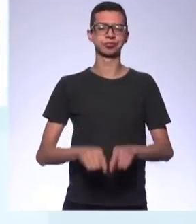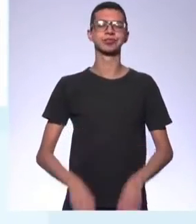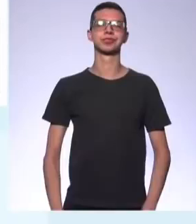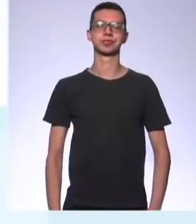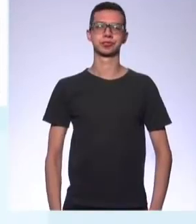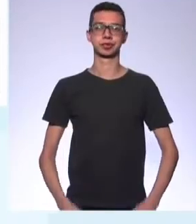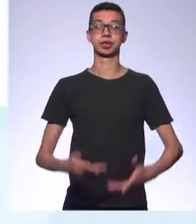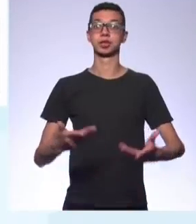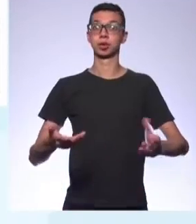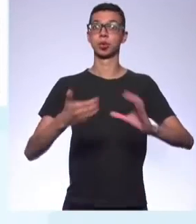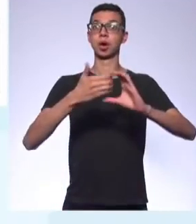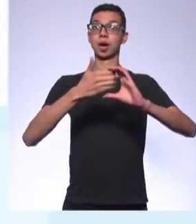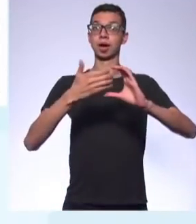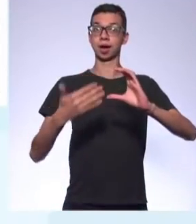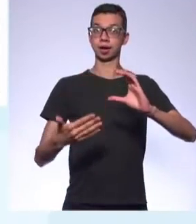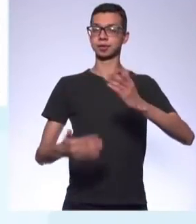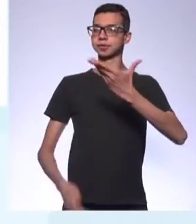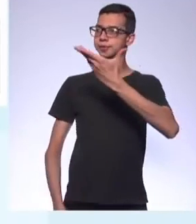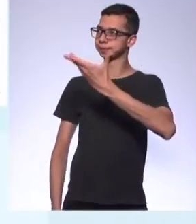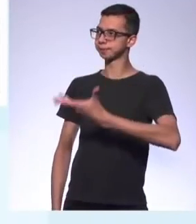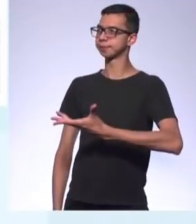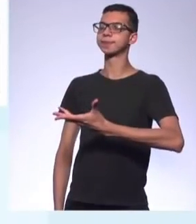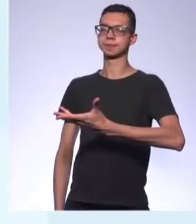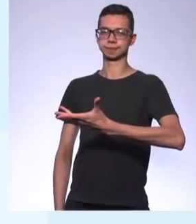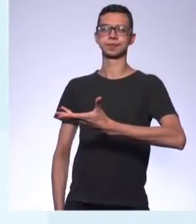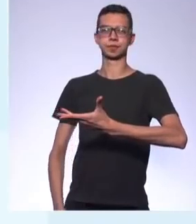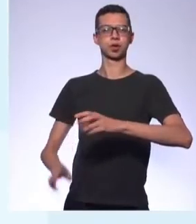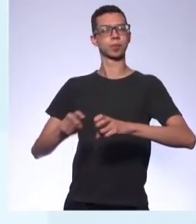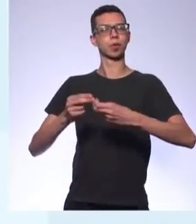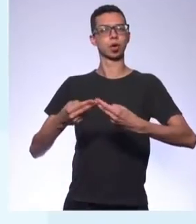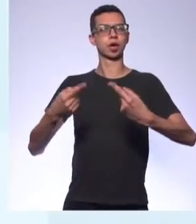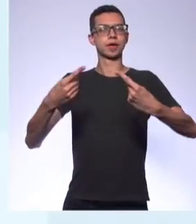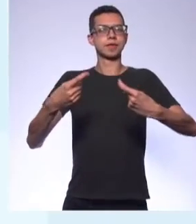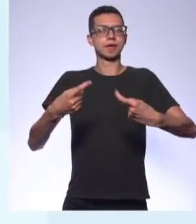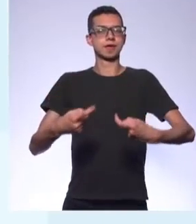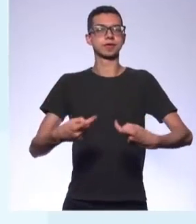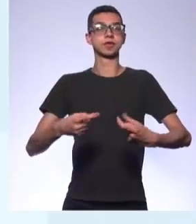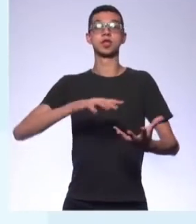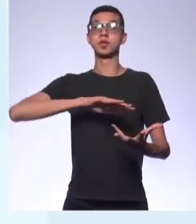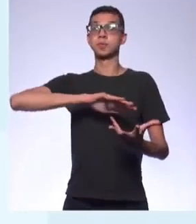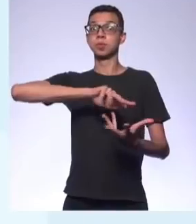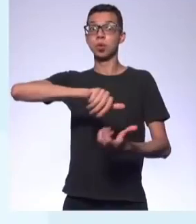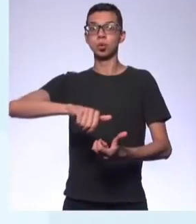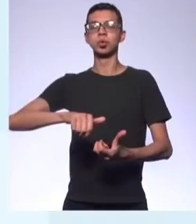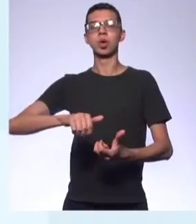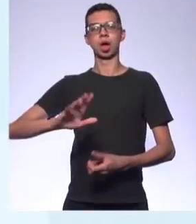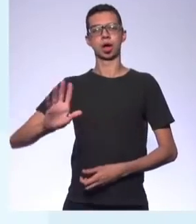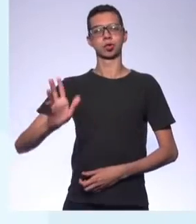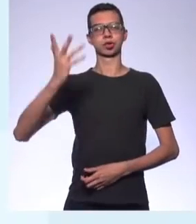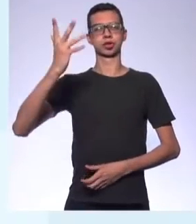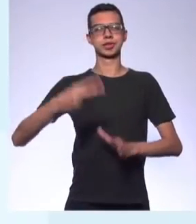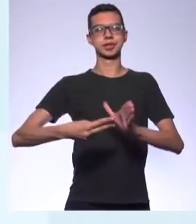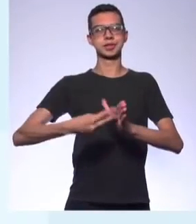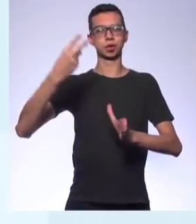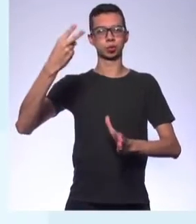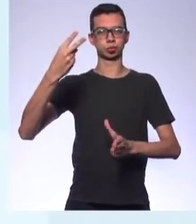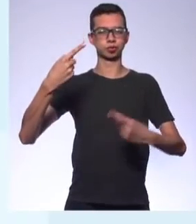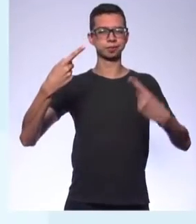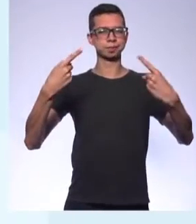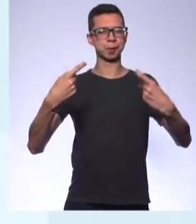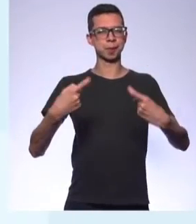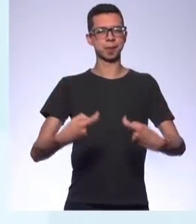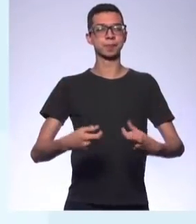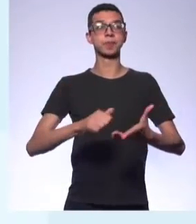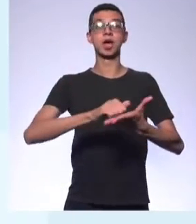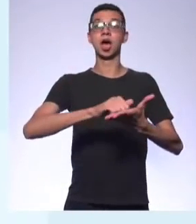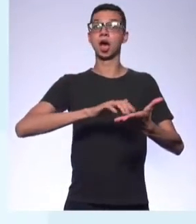características também aí desse entre guerras que vai arrastar o mundo para a Segunda Guerra Mundial.